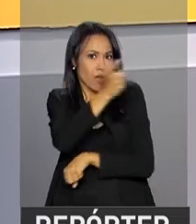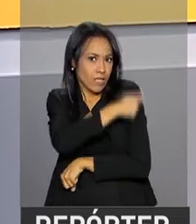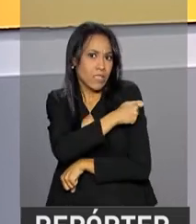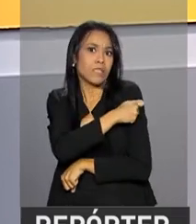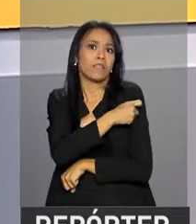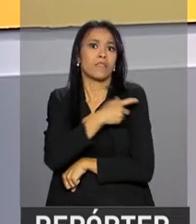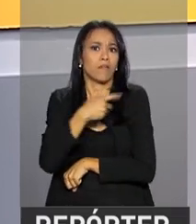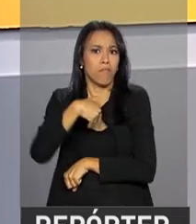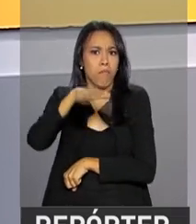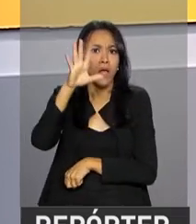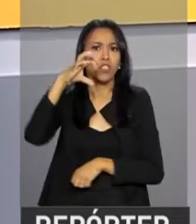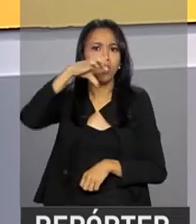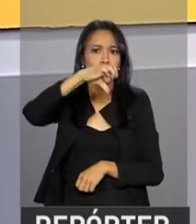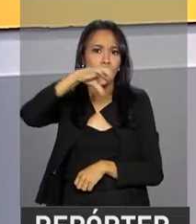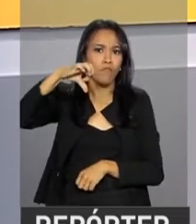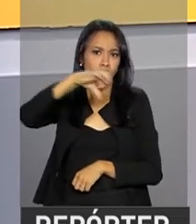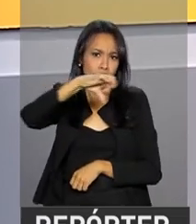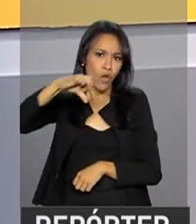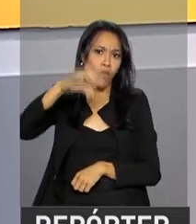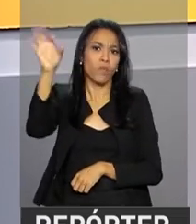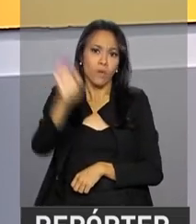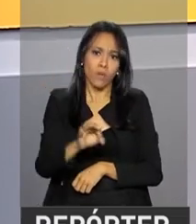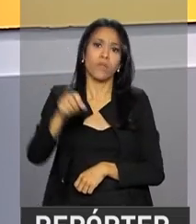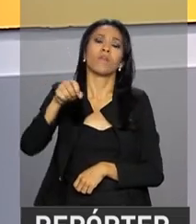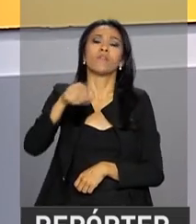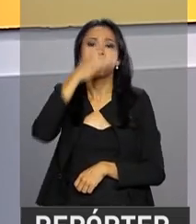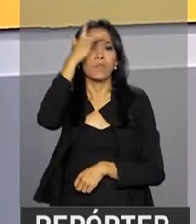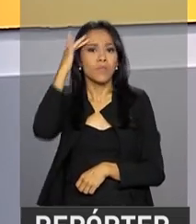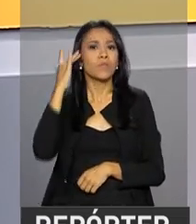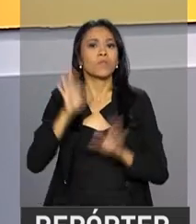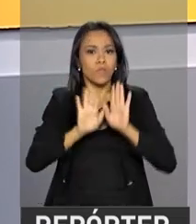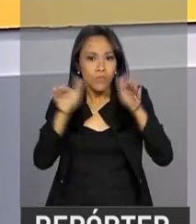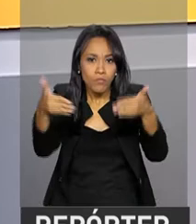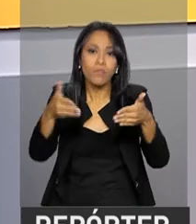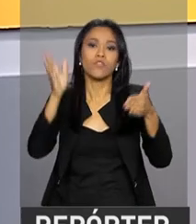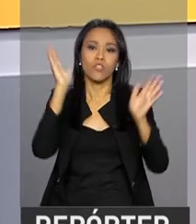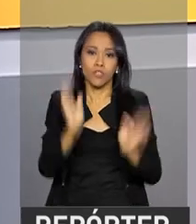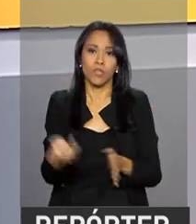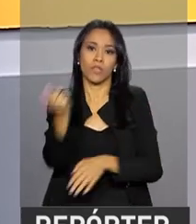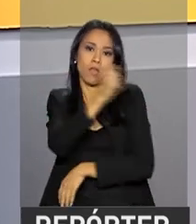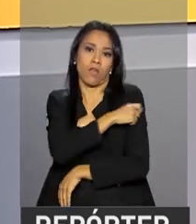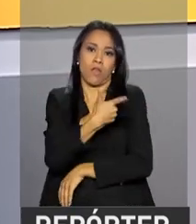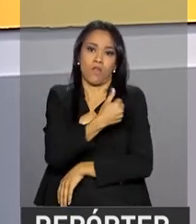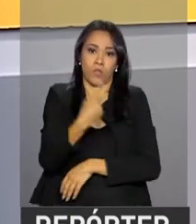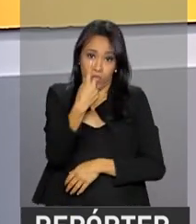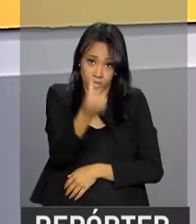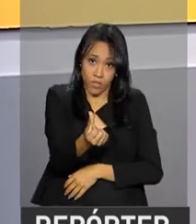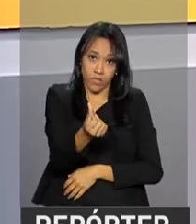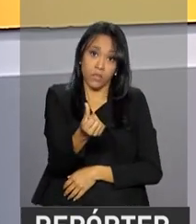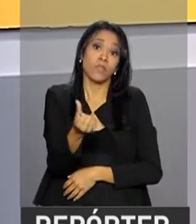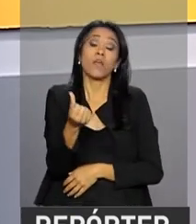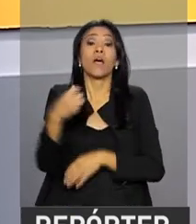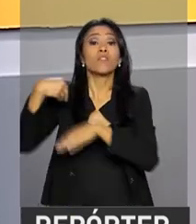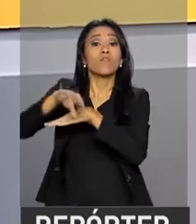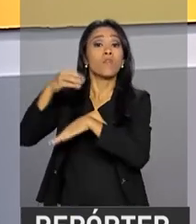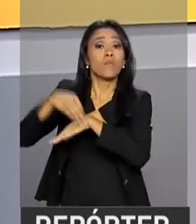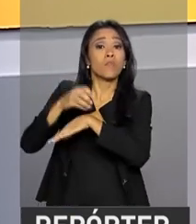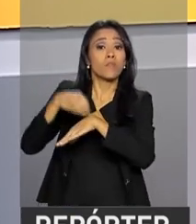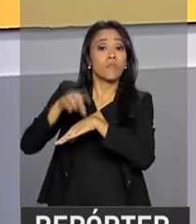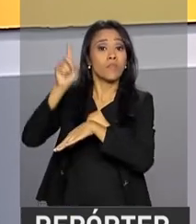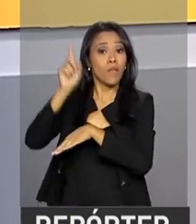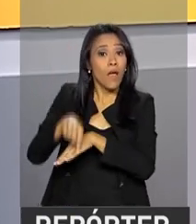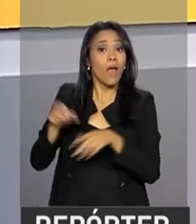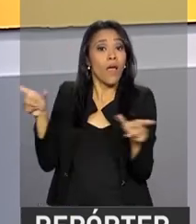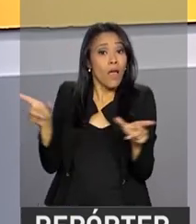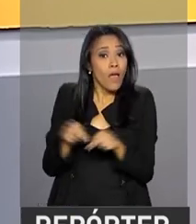vacinas com mais de 99% da população alvo imunizado em 2016 os dados são do instituto de